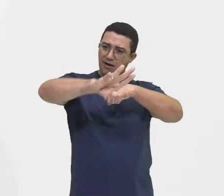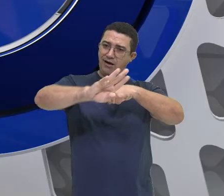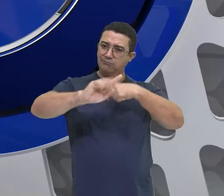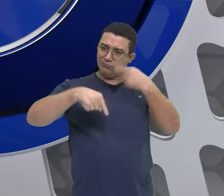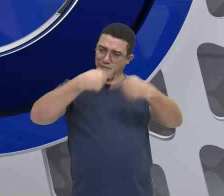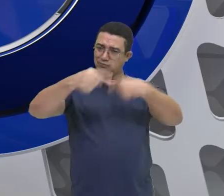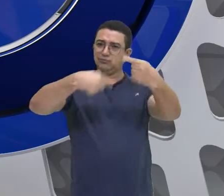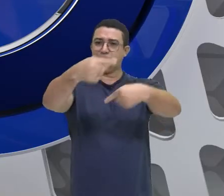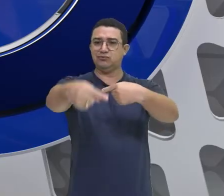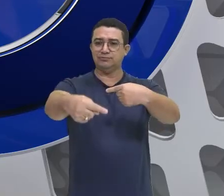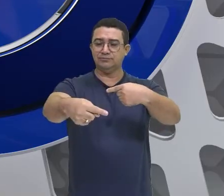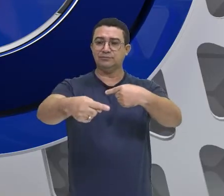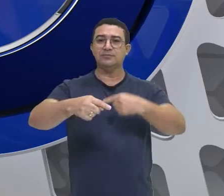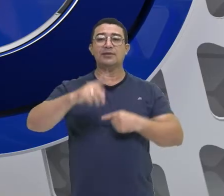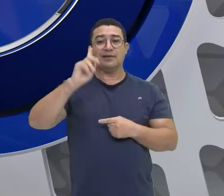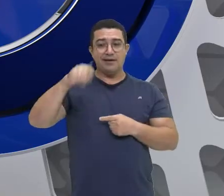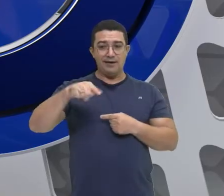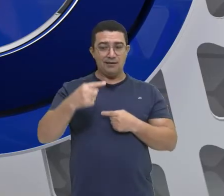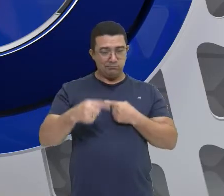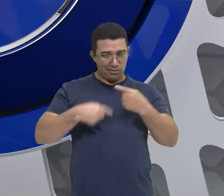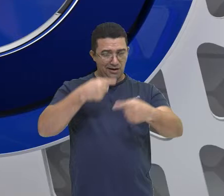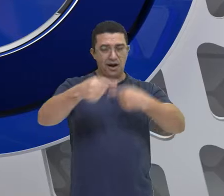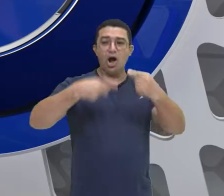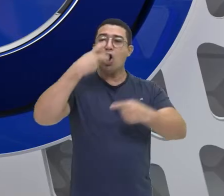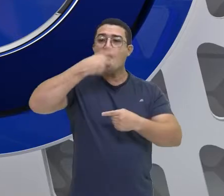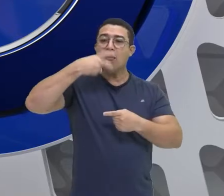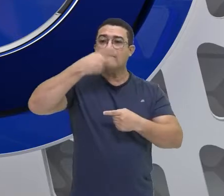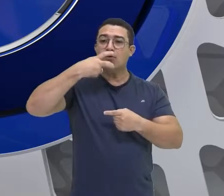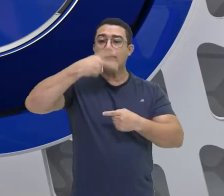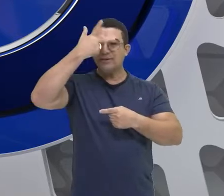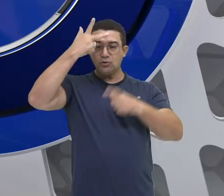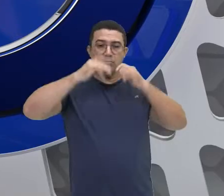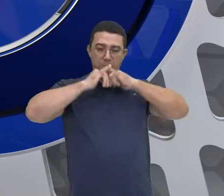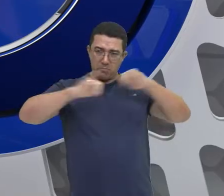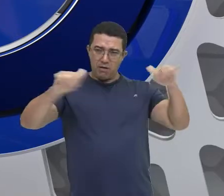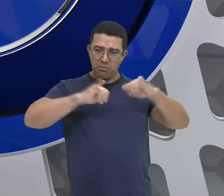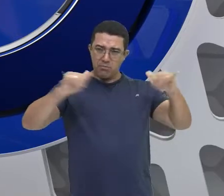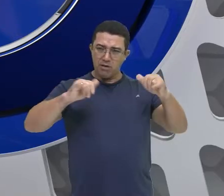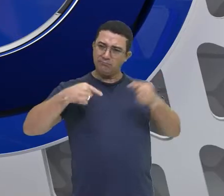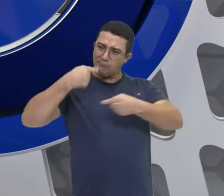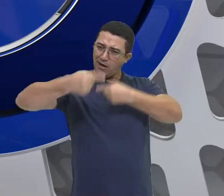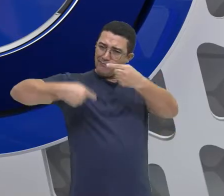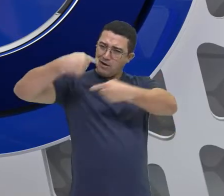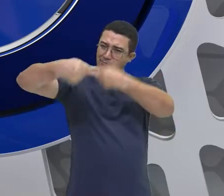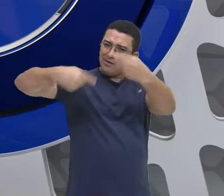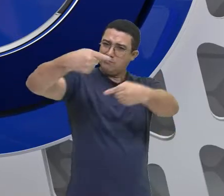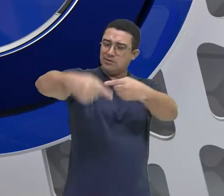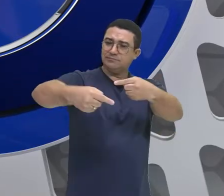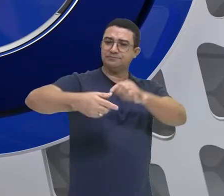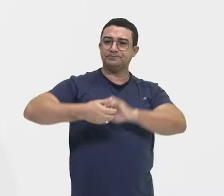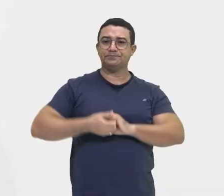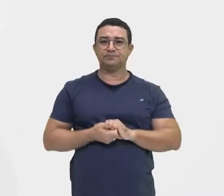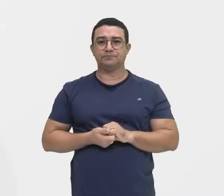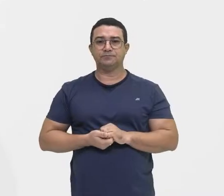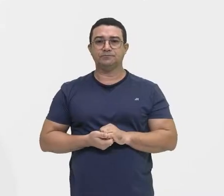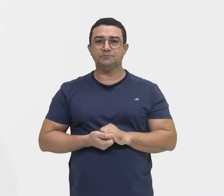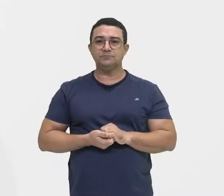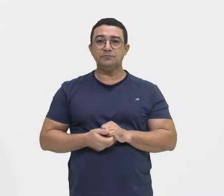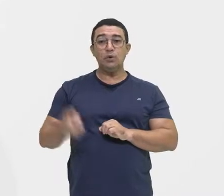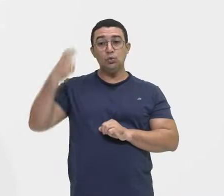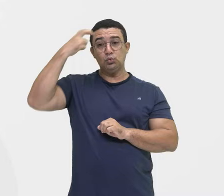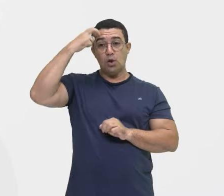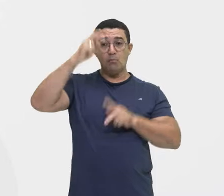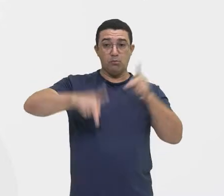ciência. Ela é transmitida oralmente, as pessoas falam, né, a cultura popular. Para pensar a cultura popular no